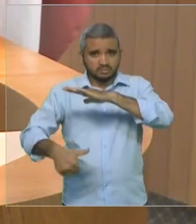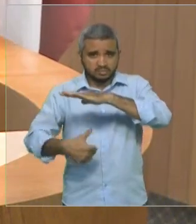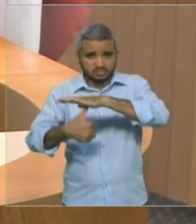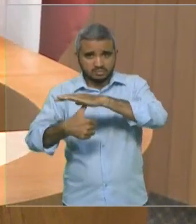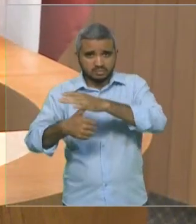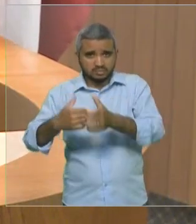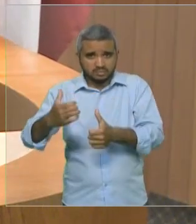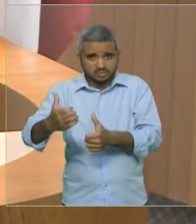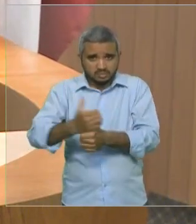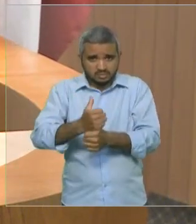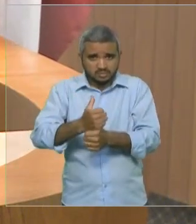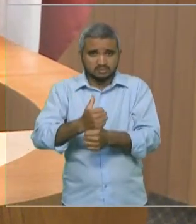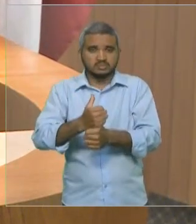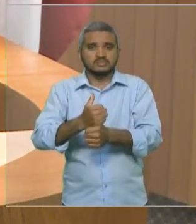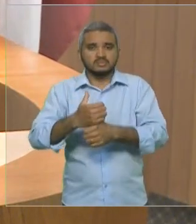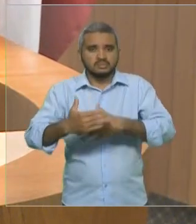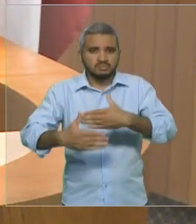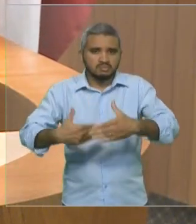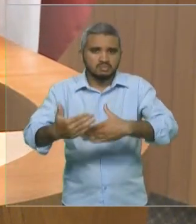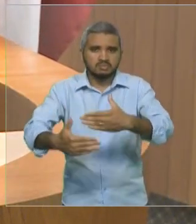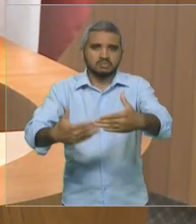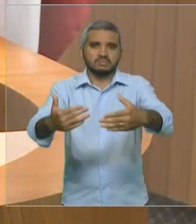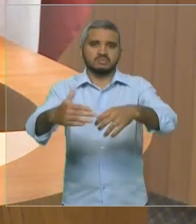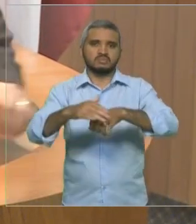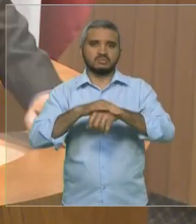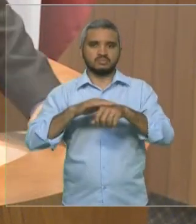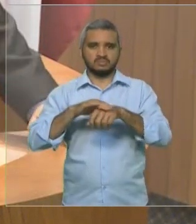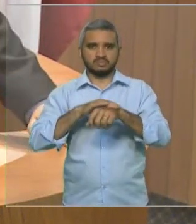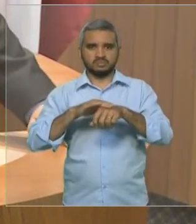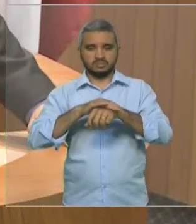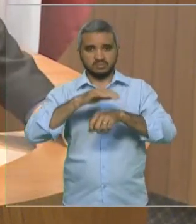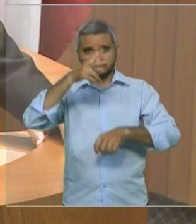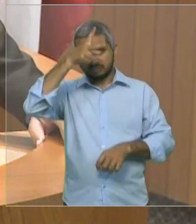o diálogo foi avançando e a prefeitura